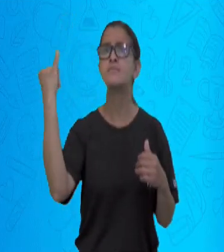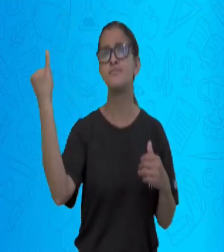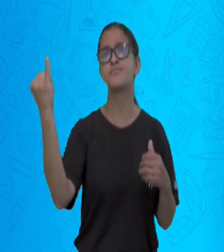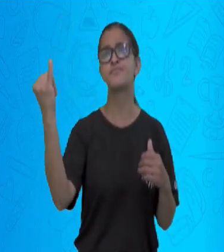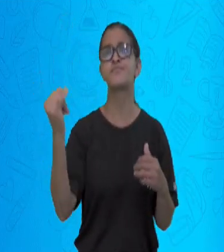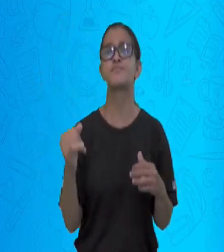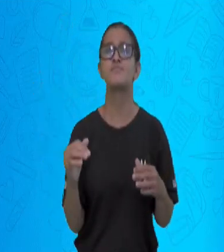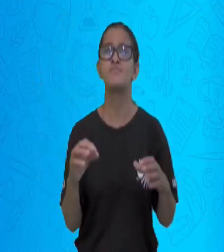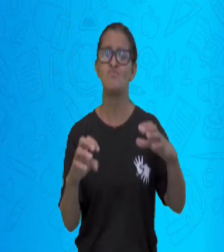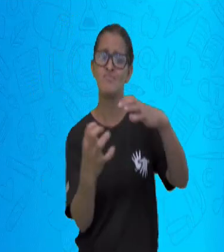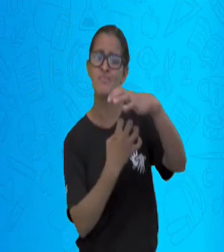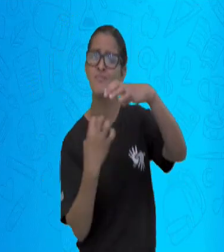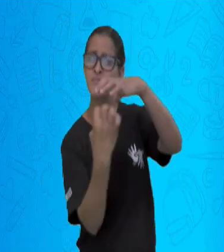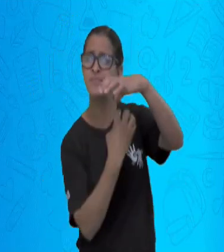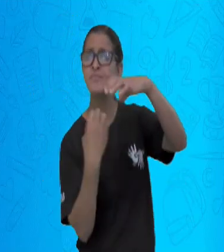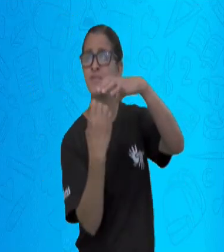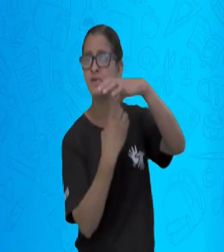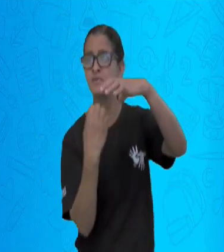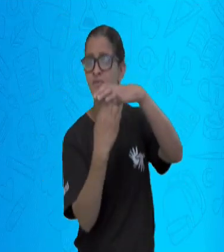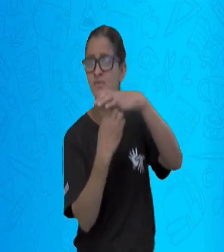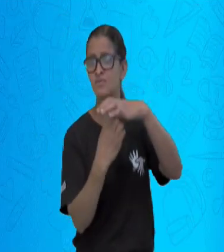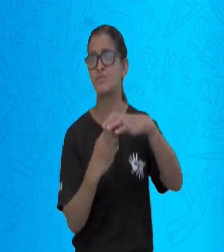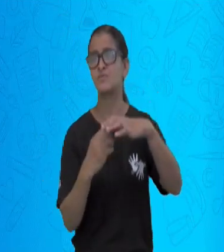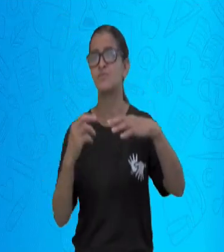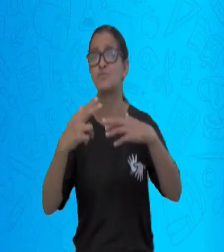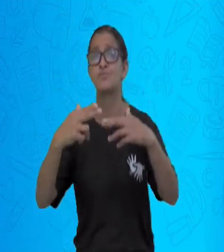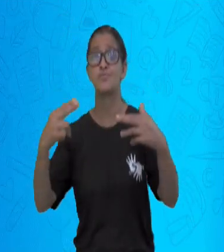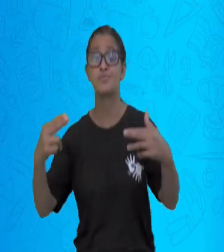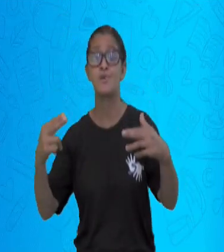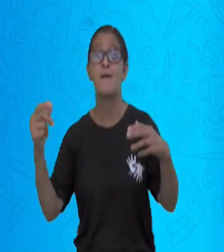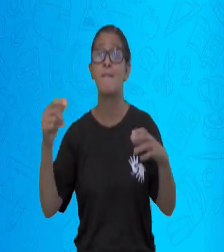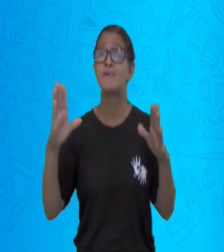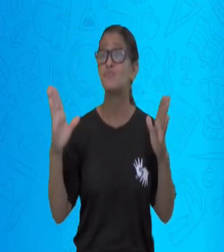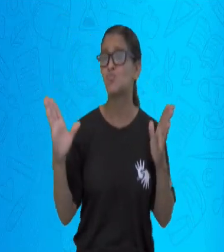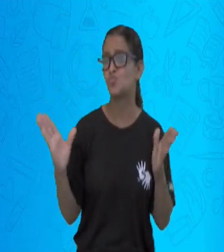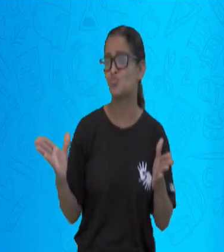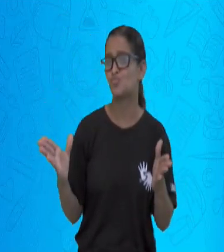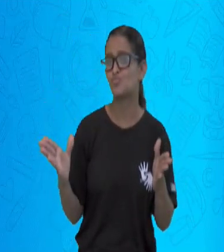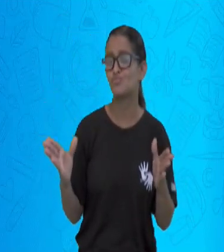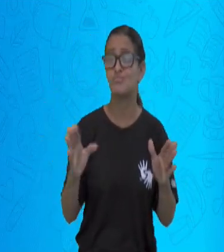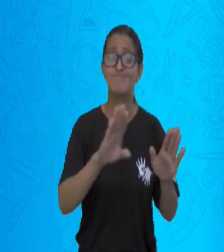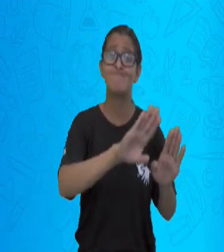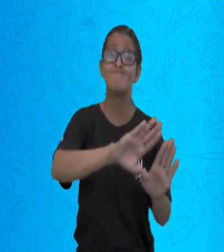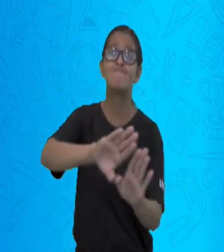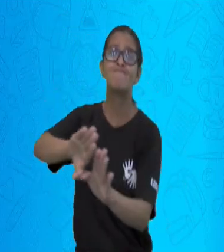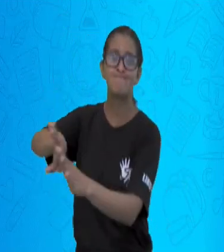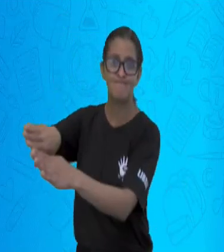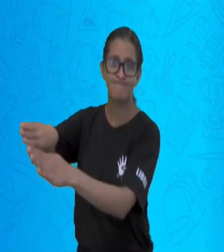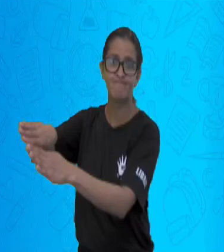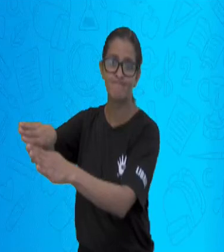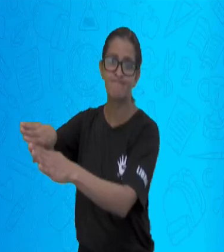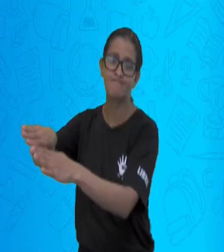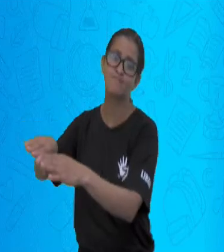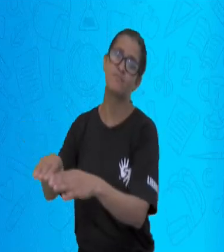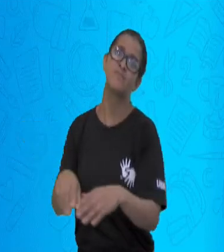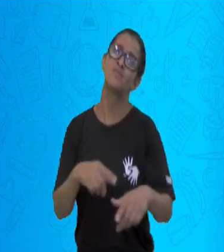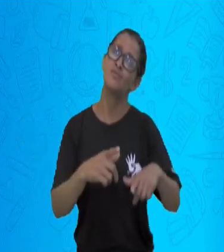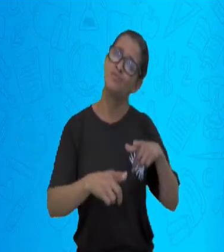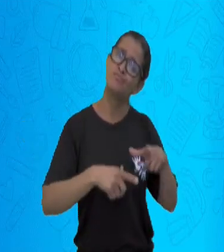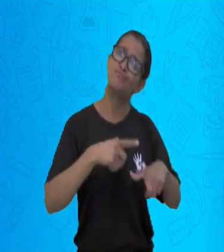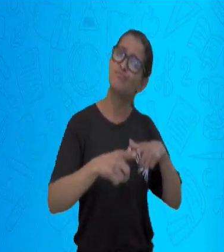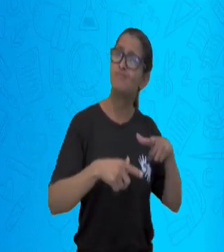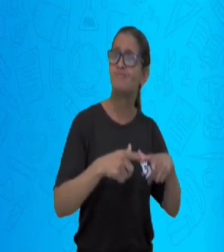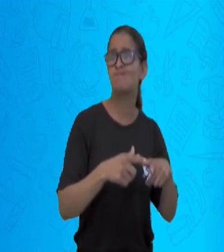muitas indústrias, né? Nós temos ainda hoje, mas a questão mecânica tirou um pouco desse trabalho do homem, né?